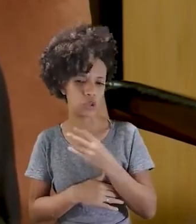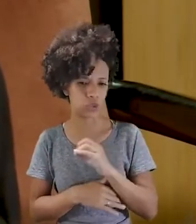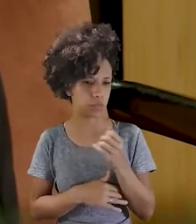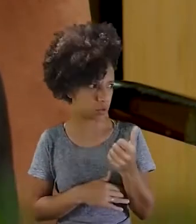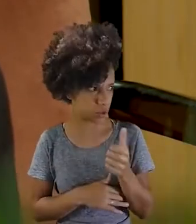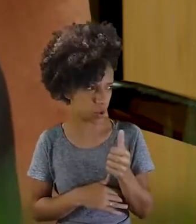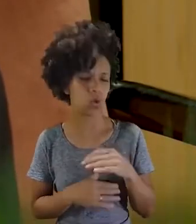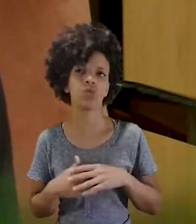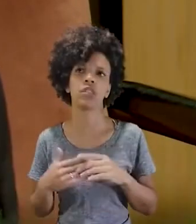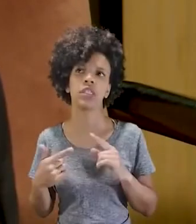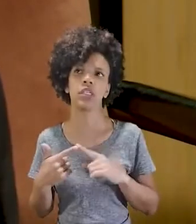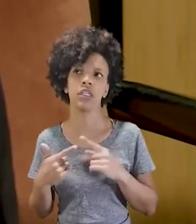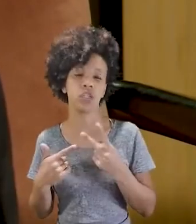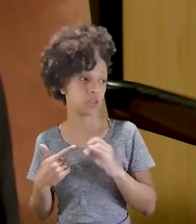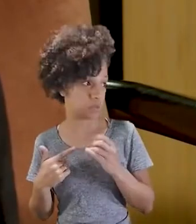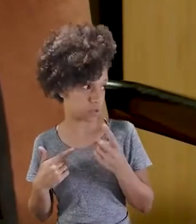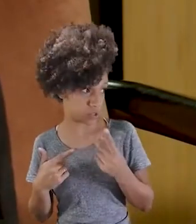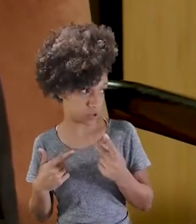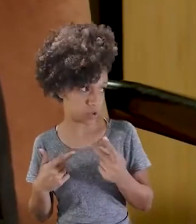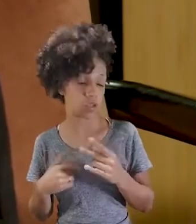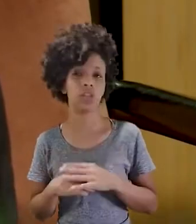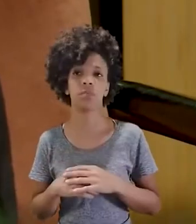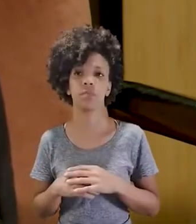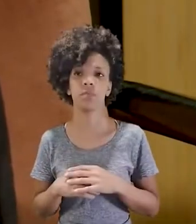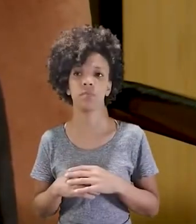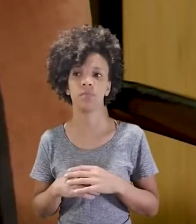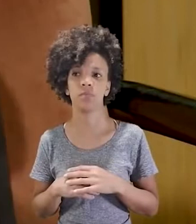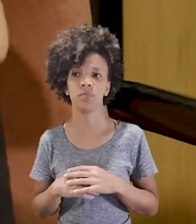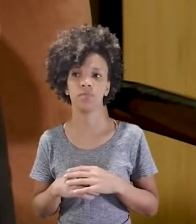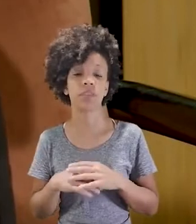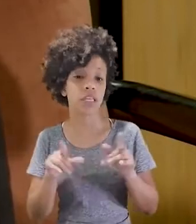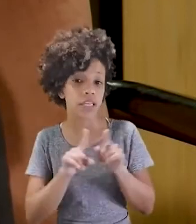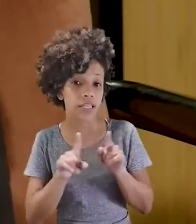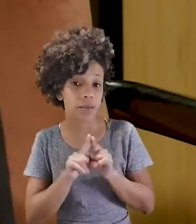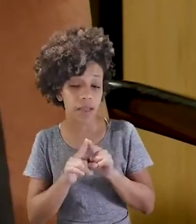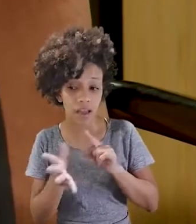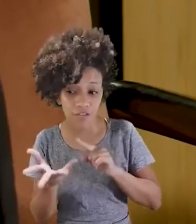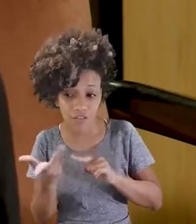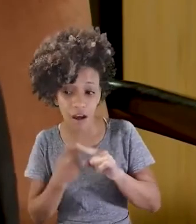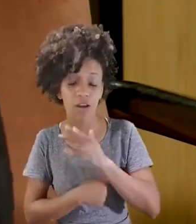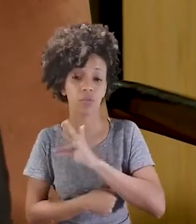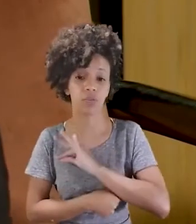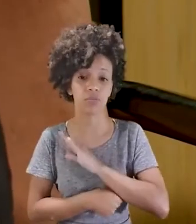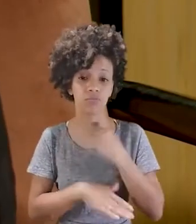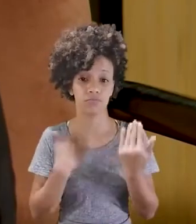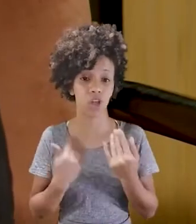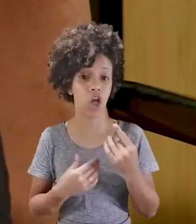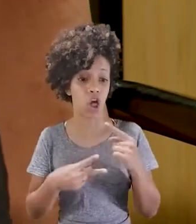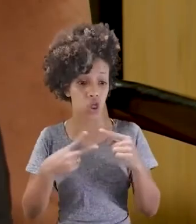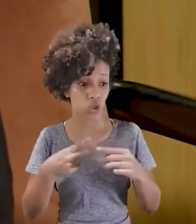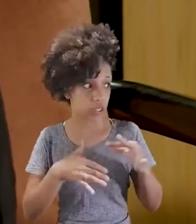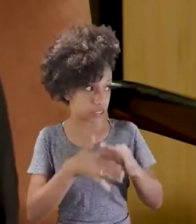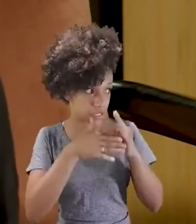2011 2012 e em muitos policiais foram mortos na época